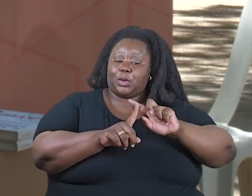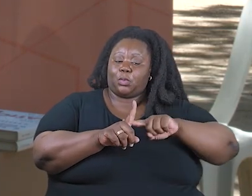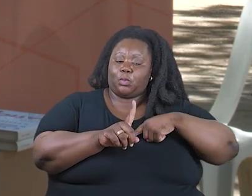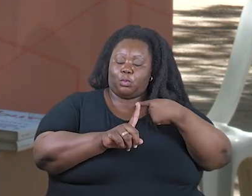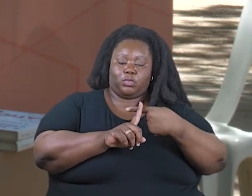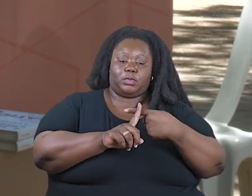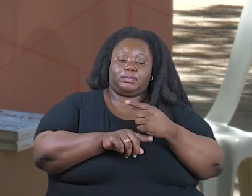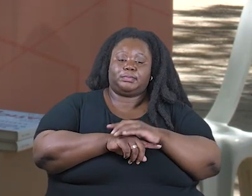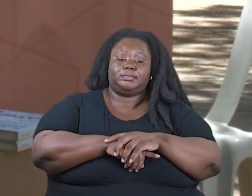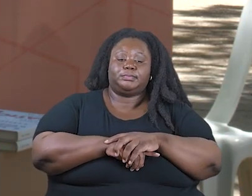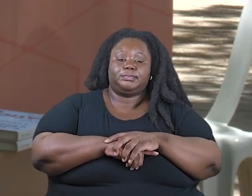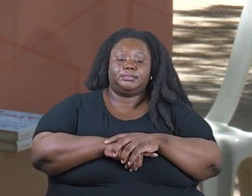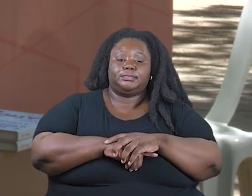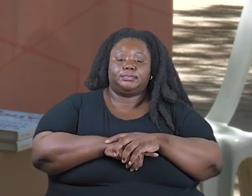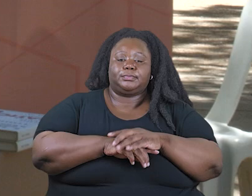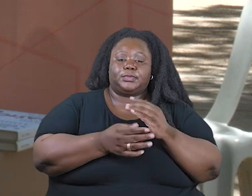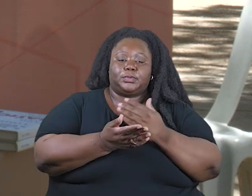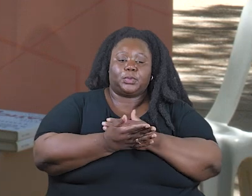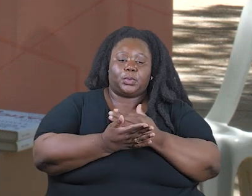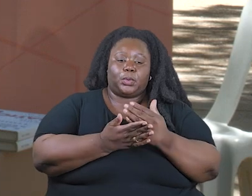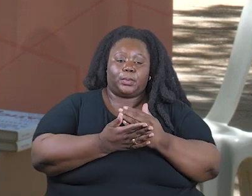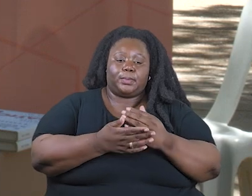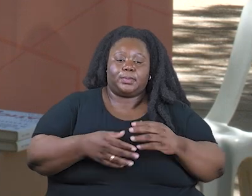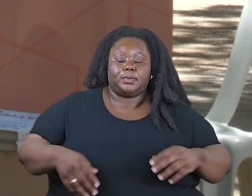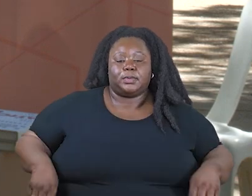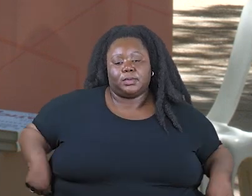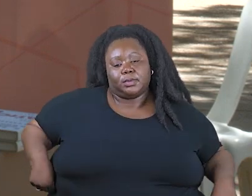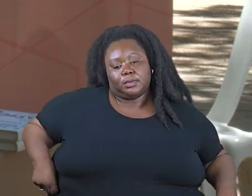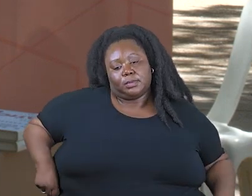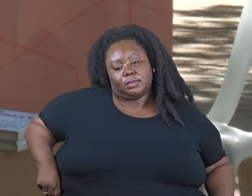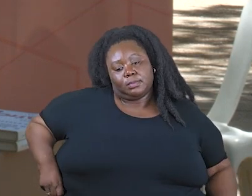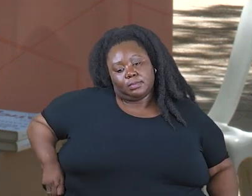vezes o valor inicial.